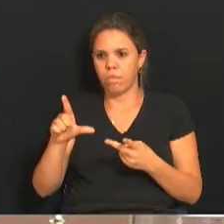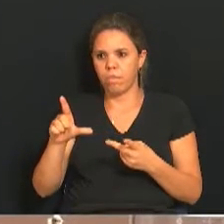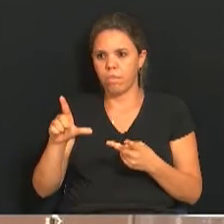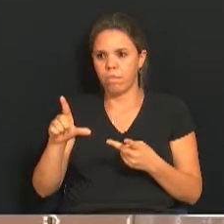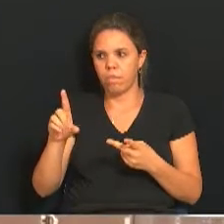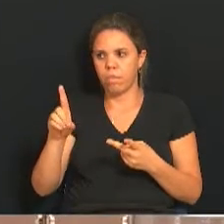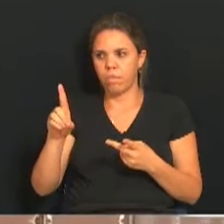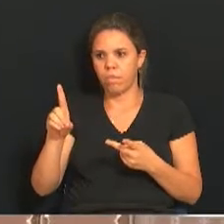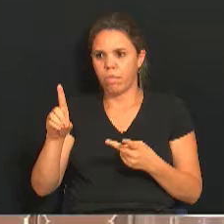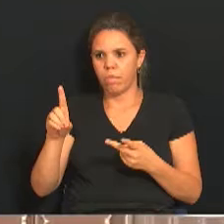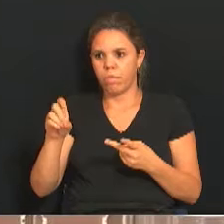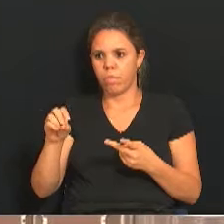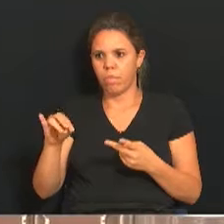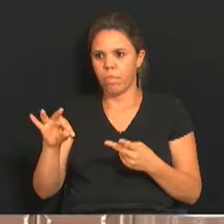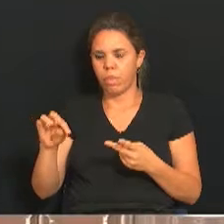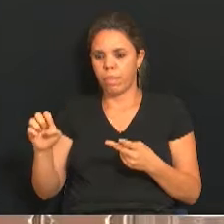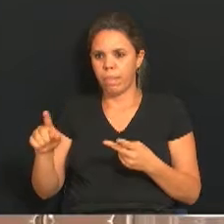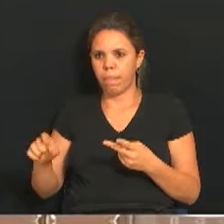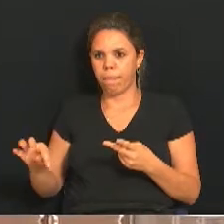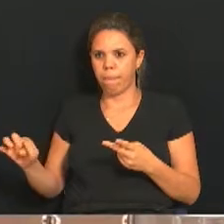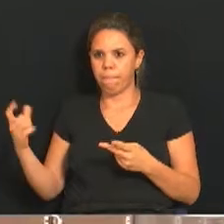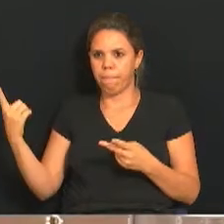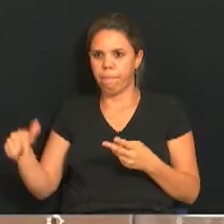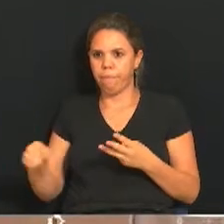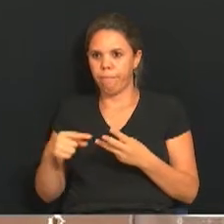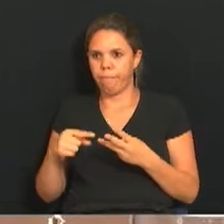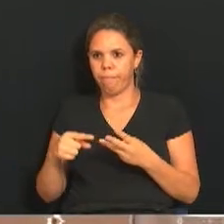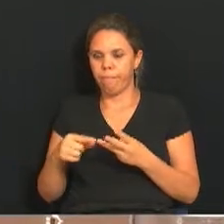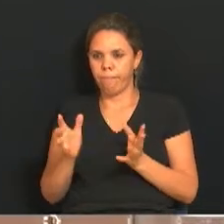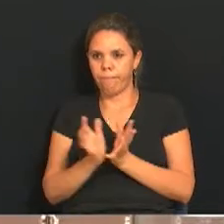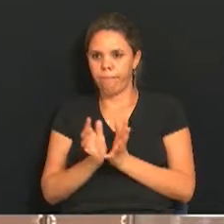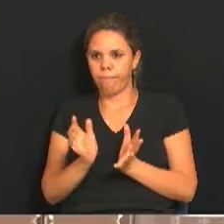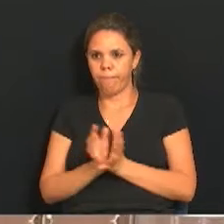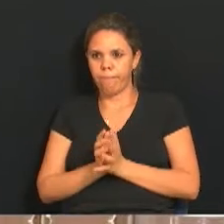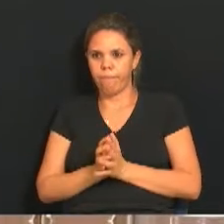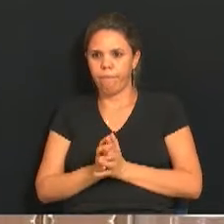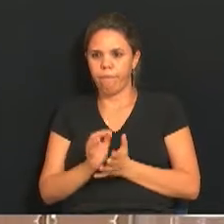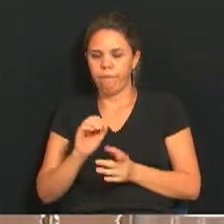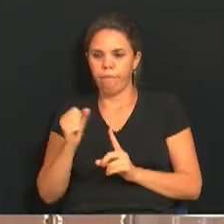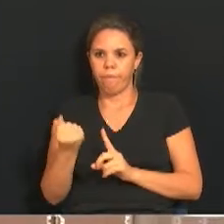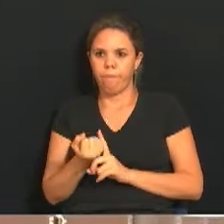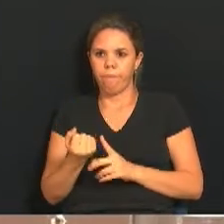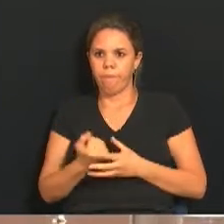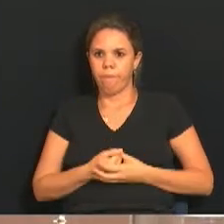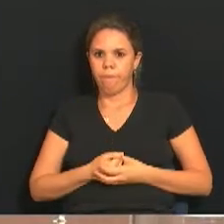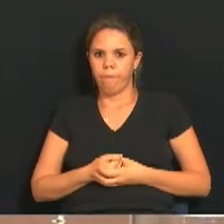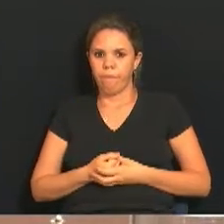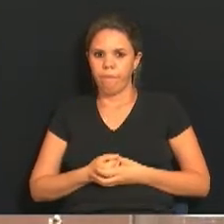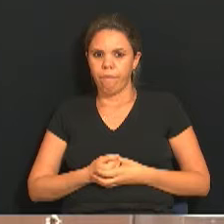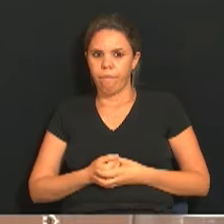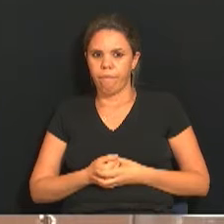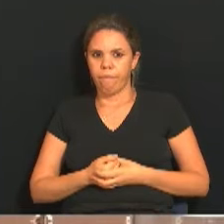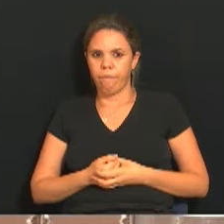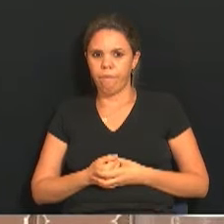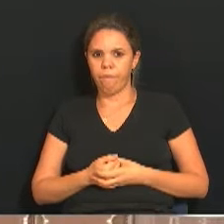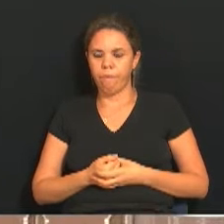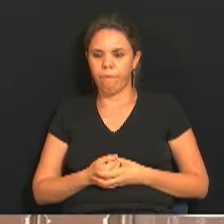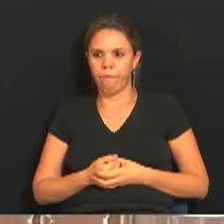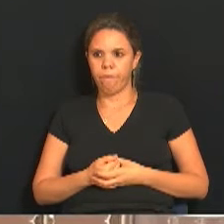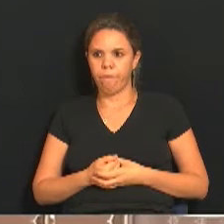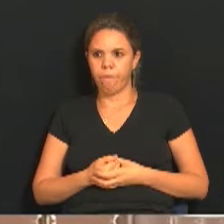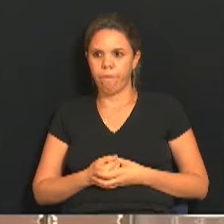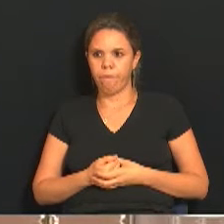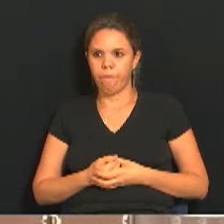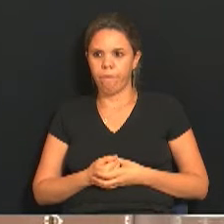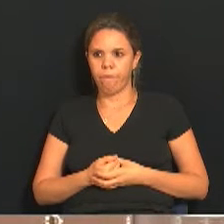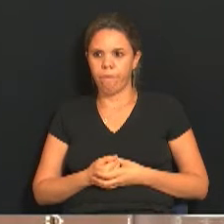e depois, né, passo para a equipe da assistência social. Senhor Feleto, por favor, palavra.